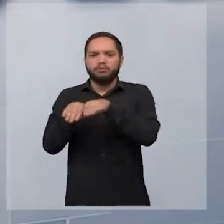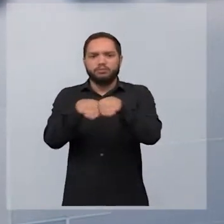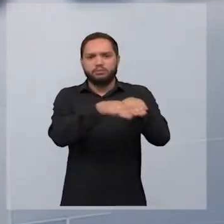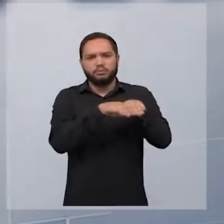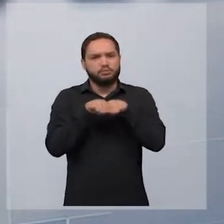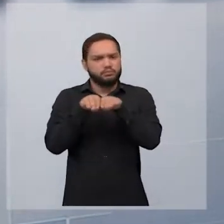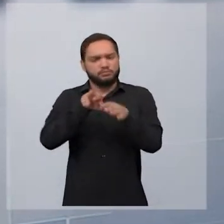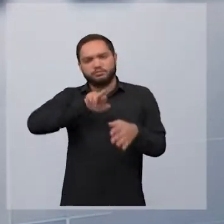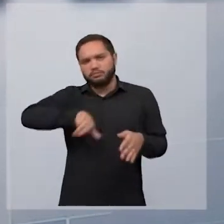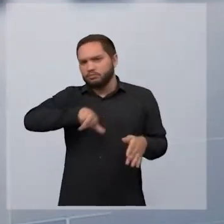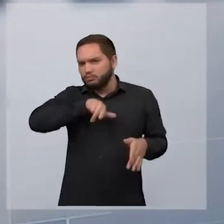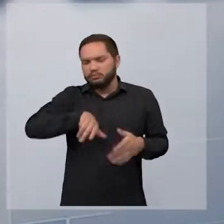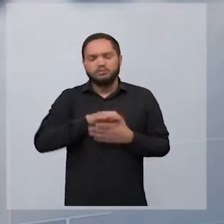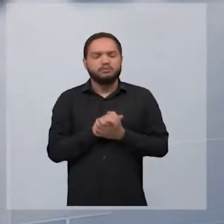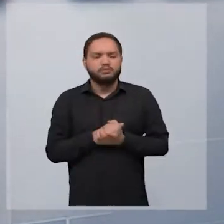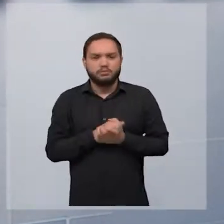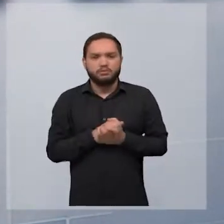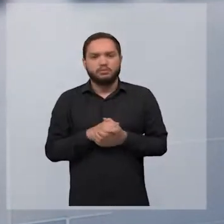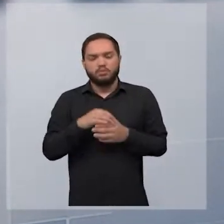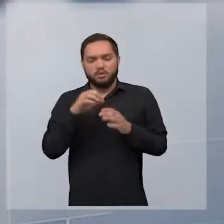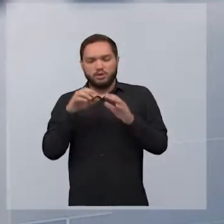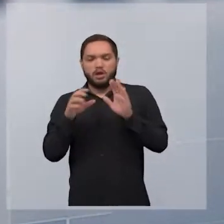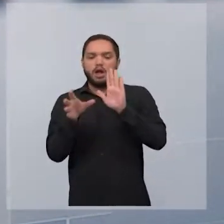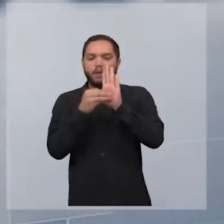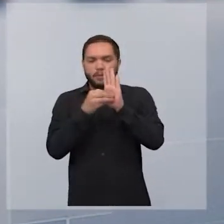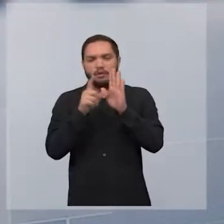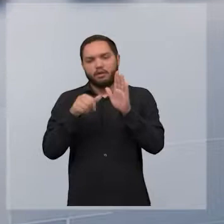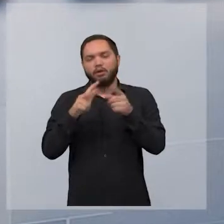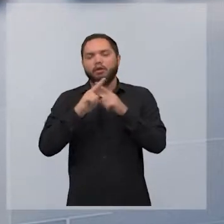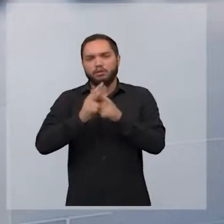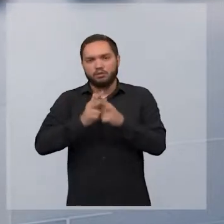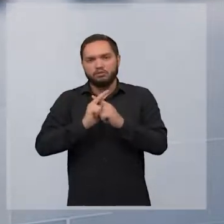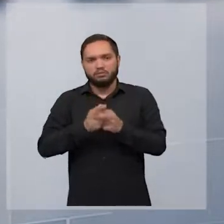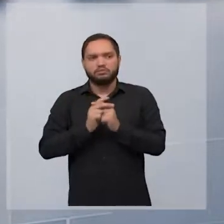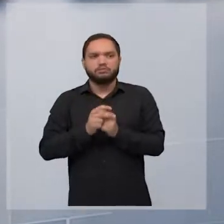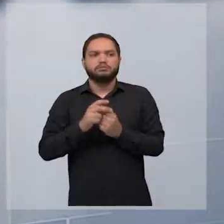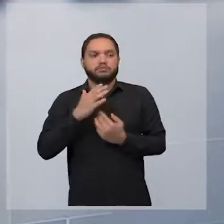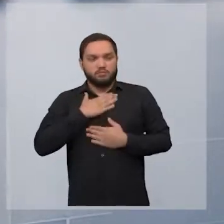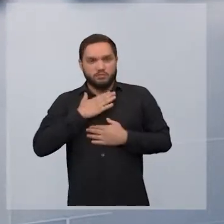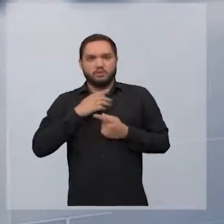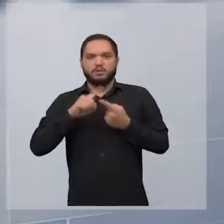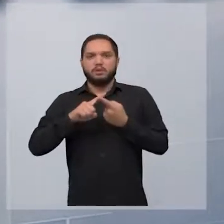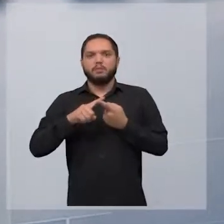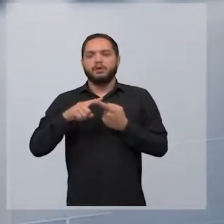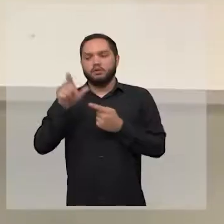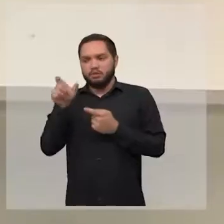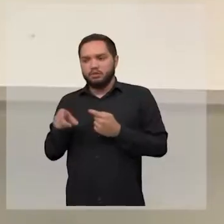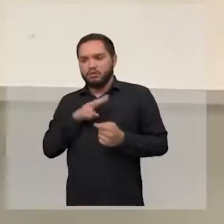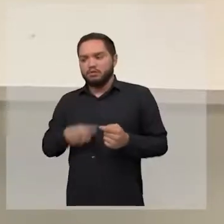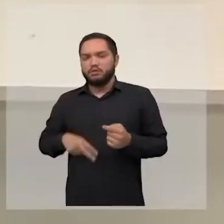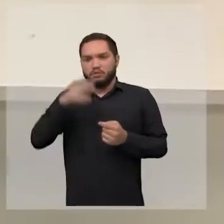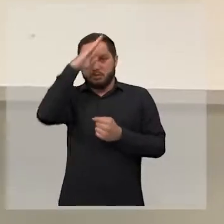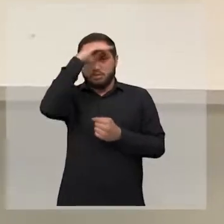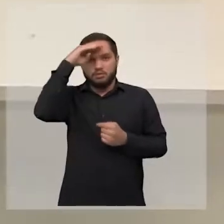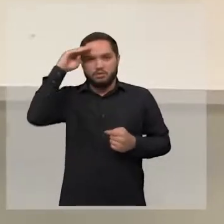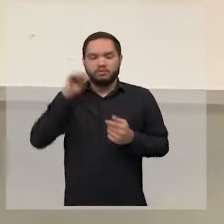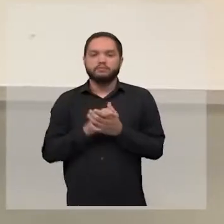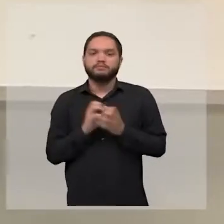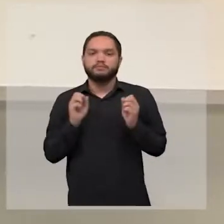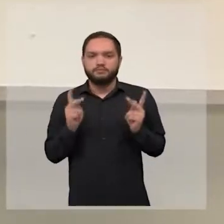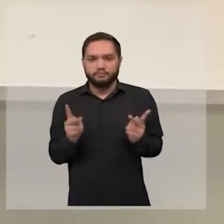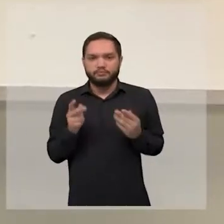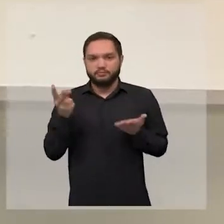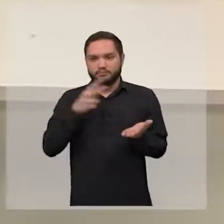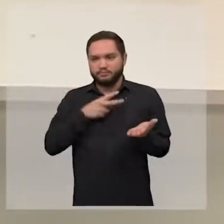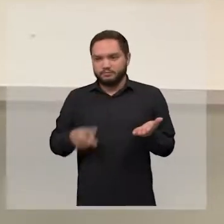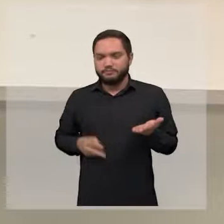prevendo e que a nossa emenda está fazendo ajuste. Emendas minhas e do vereador Guilherme. Muito bem. Vereador Ronivaldo Maia, o senhor tem